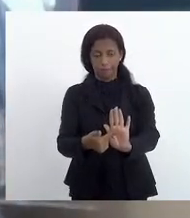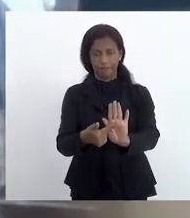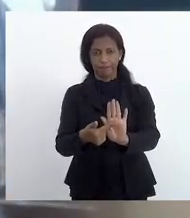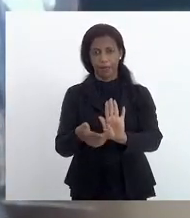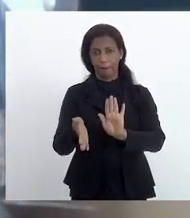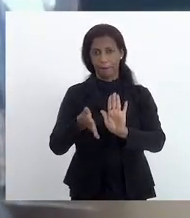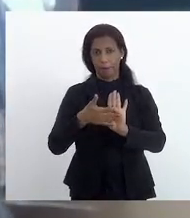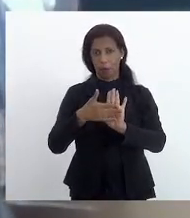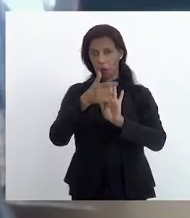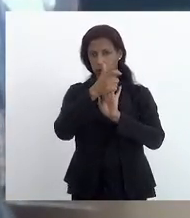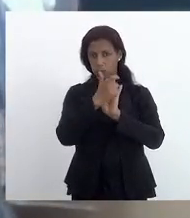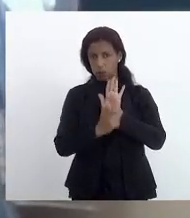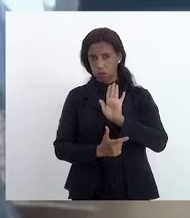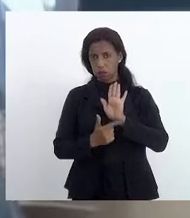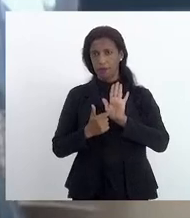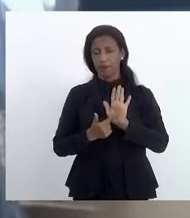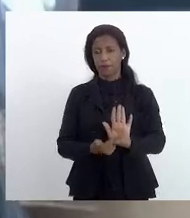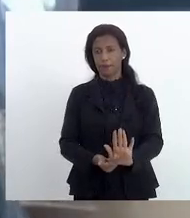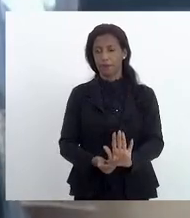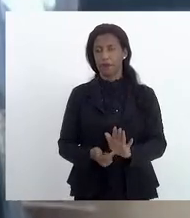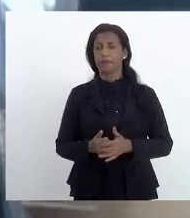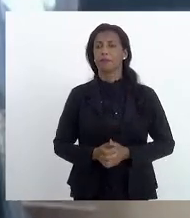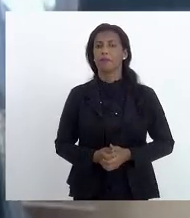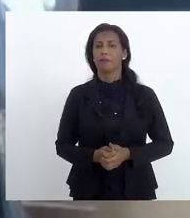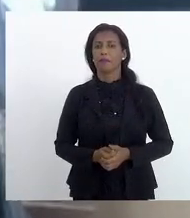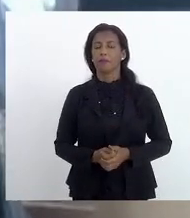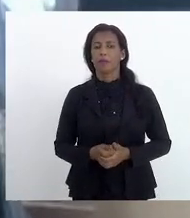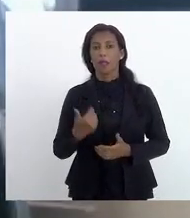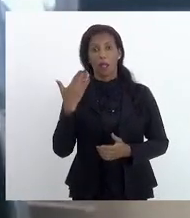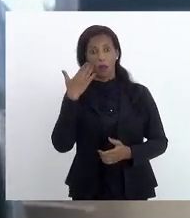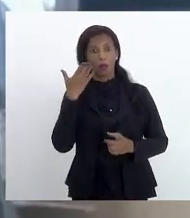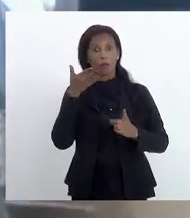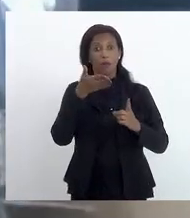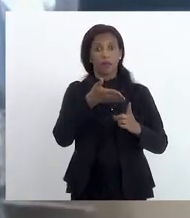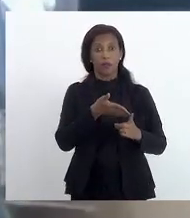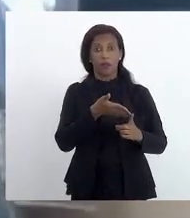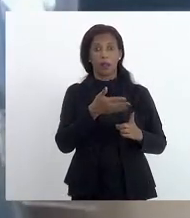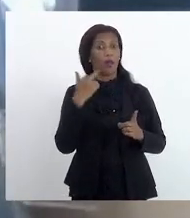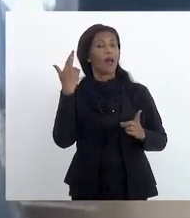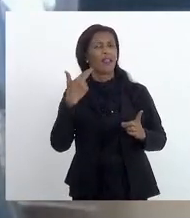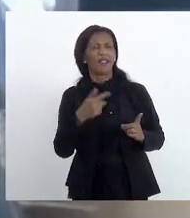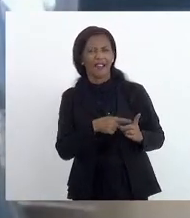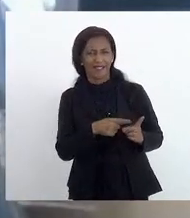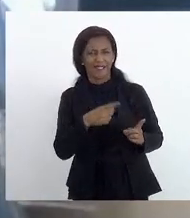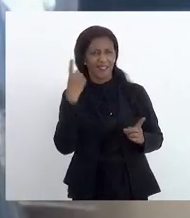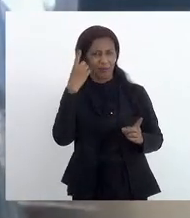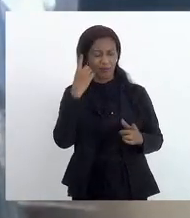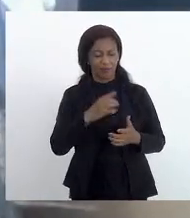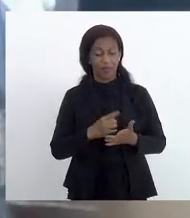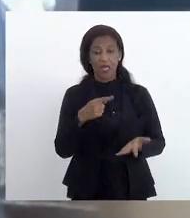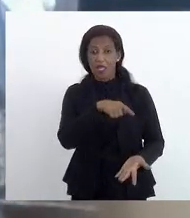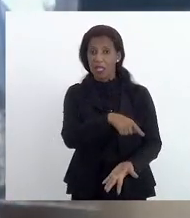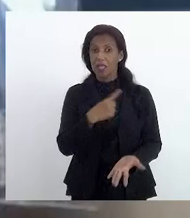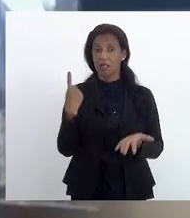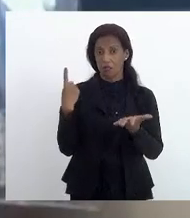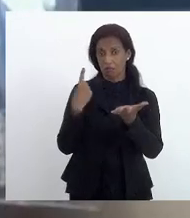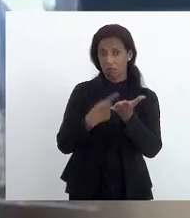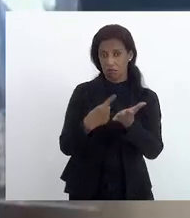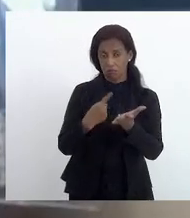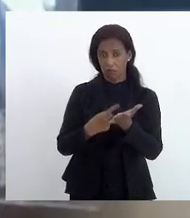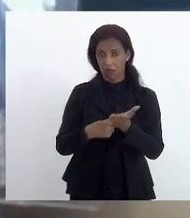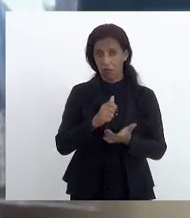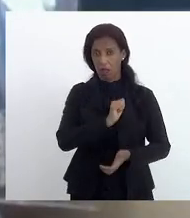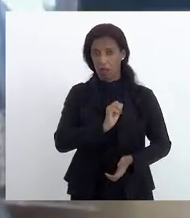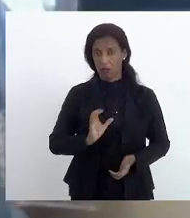né, eu estava me referindo à deputada Renata Souza, esse acordo que o presidente